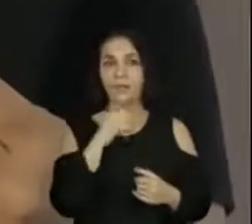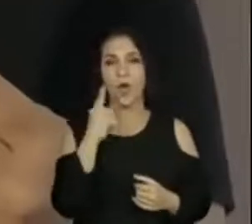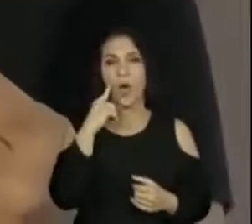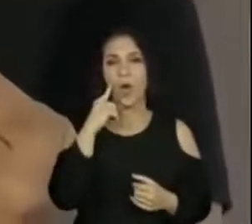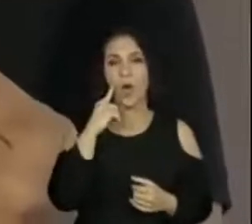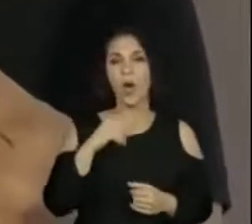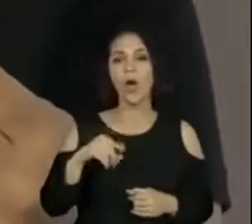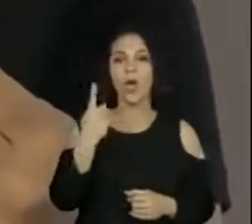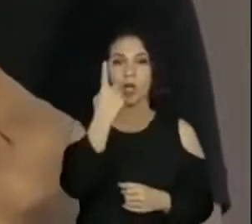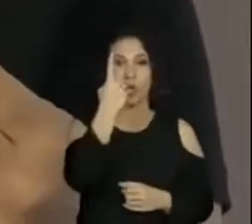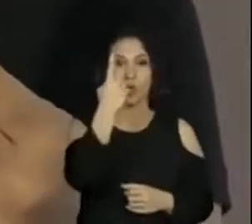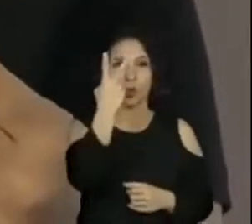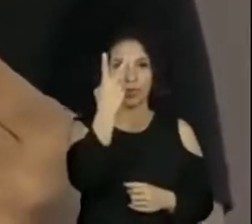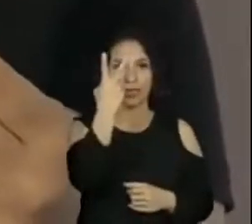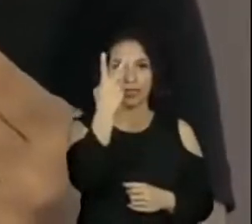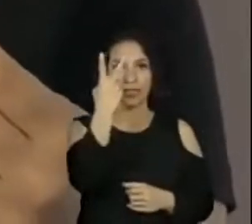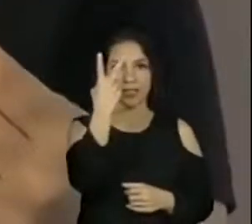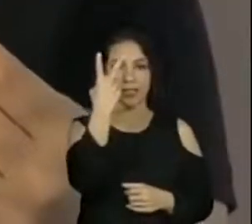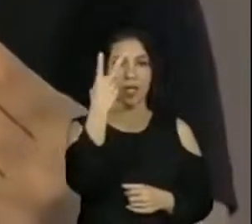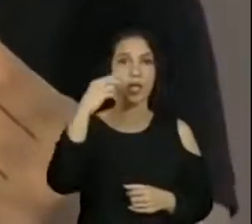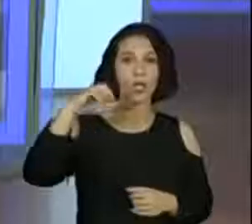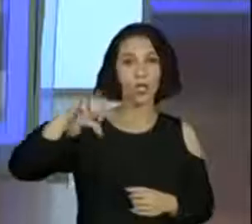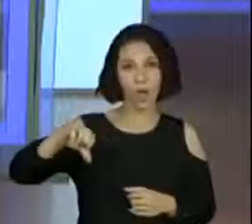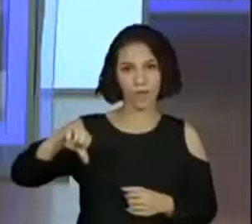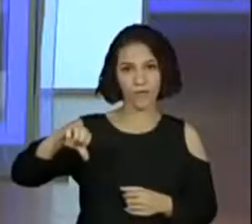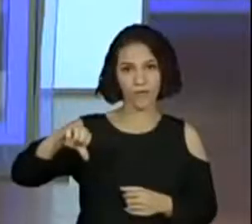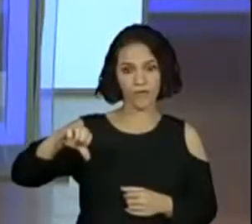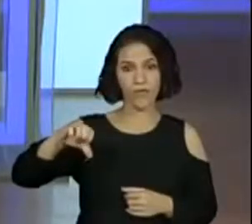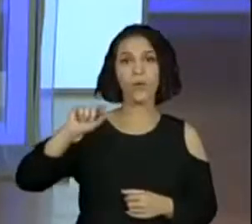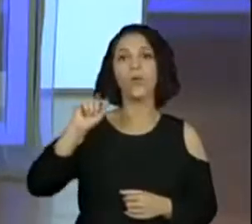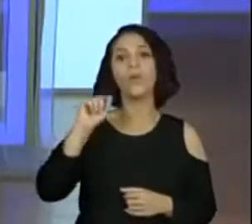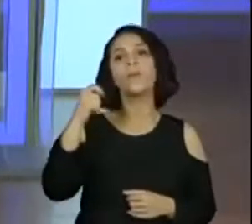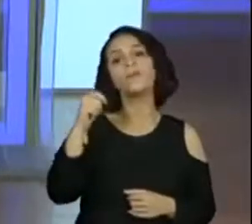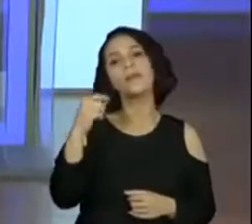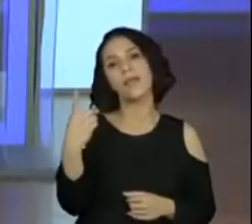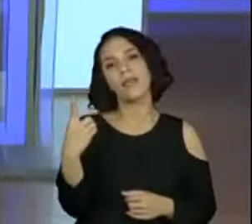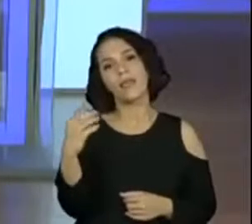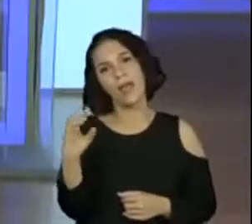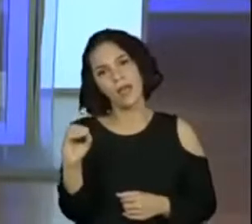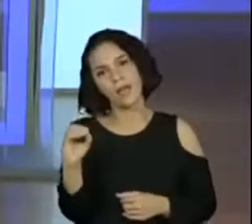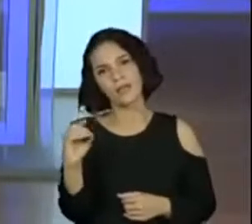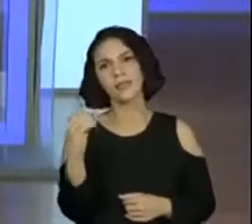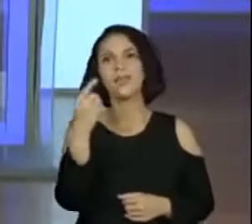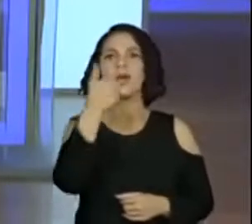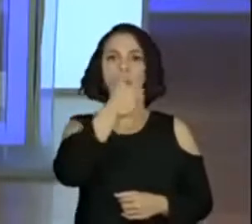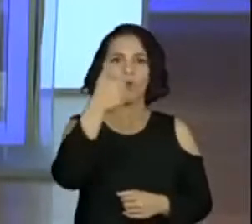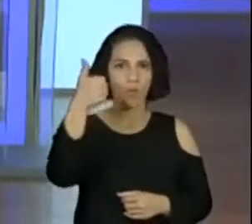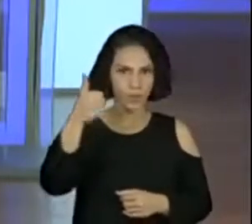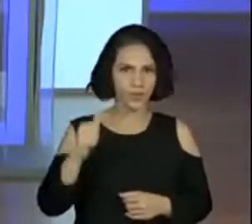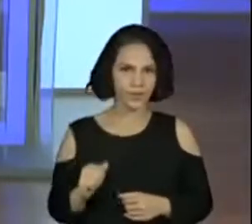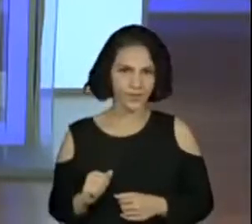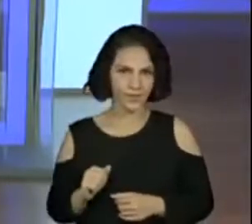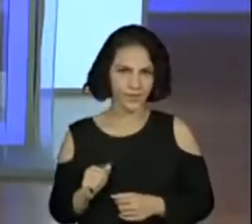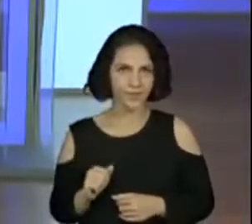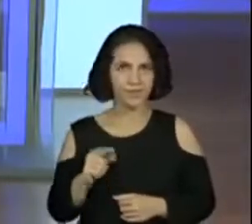quais os números que tem que pôr, professora Fran? O 10 e o 11. Aí você faz mais ou menos, eu vou colocar